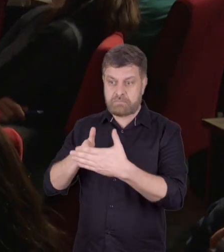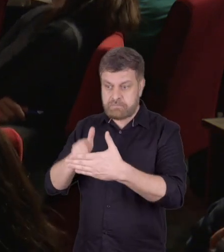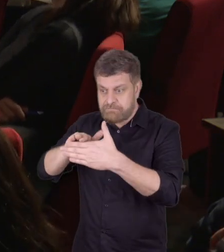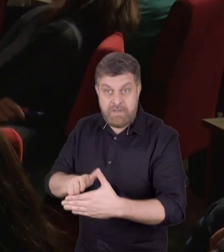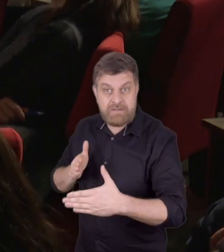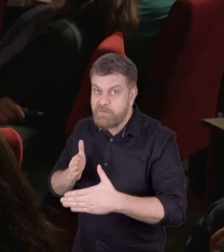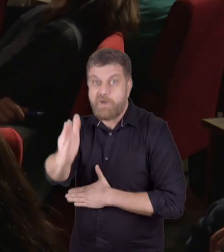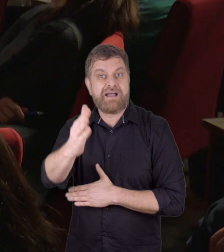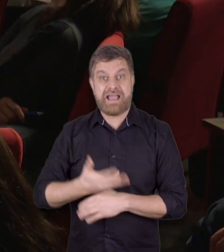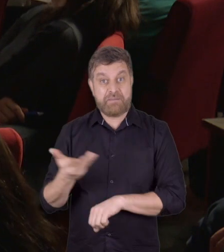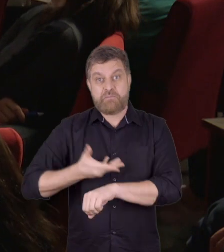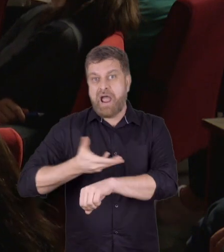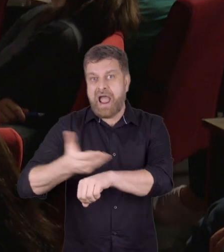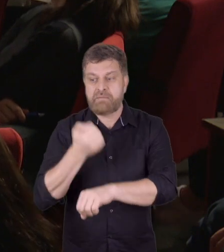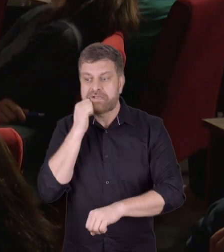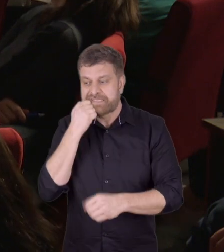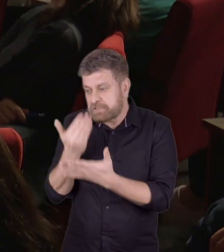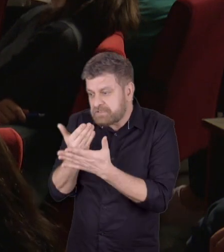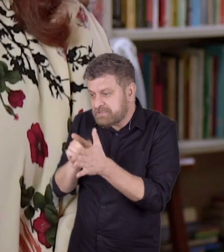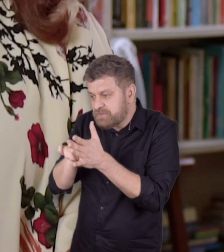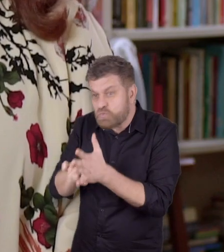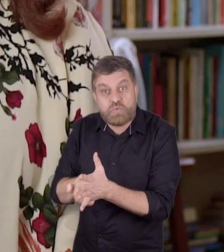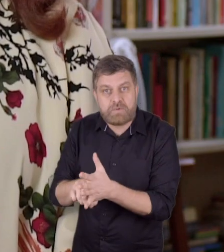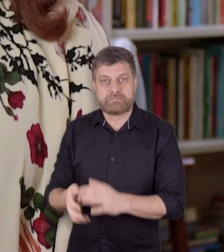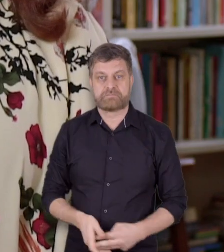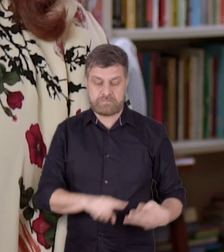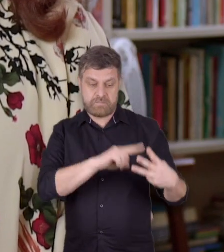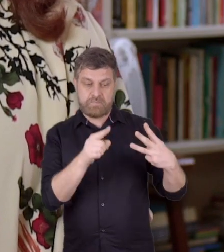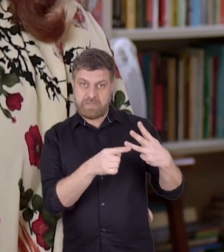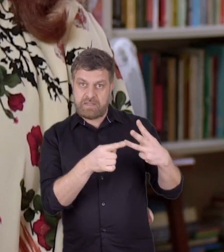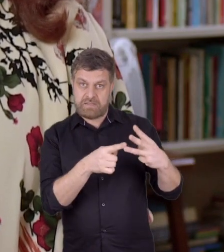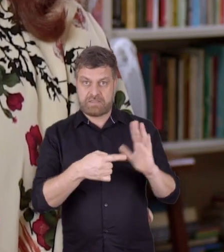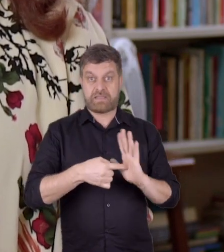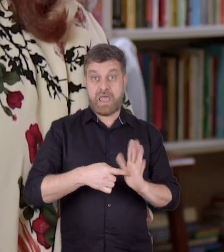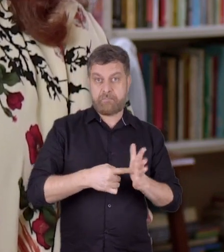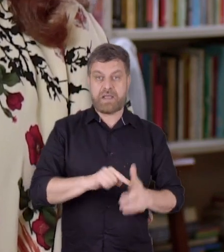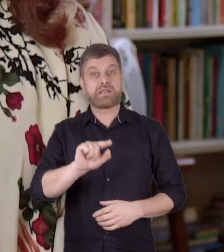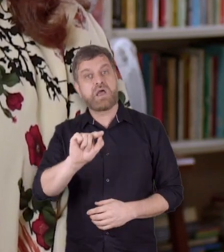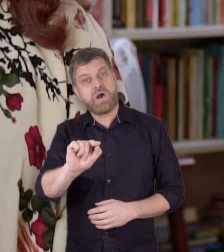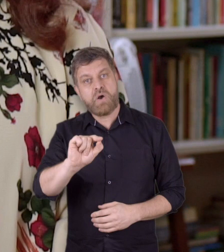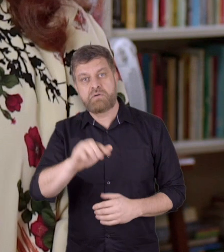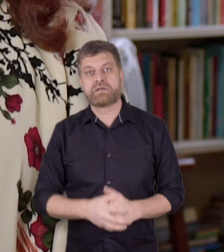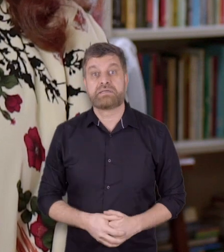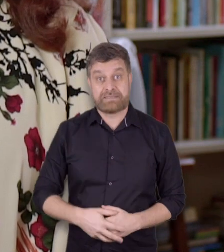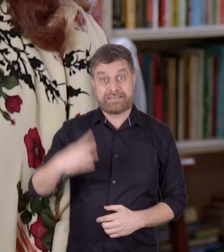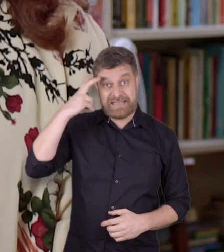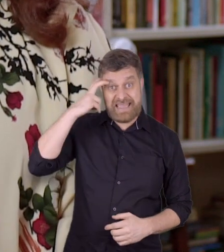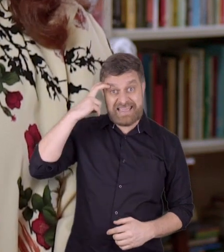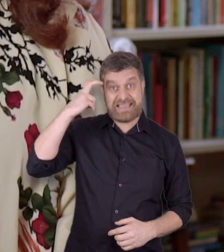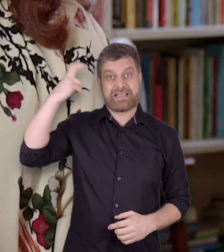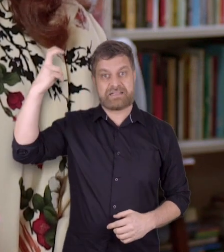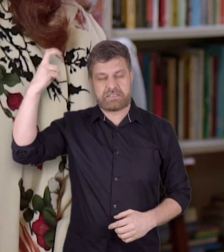com a velocidade da ciência, com a velocidade do conhecimento. O terceiro tipo de máquina são as máquinas